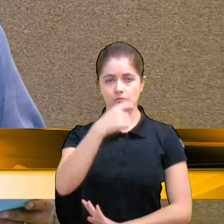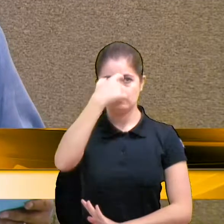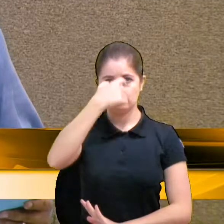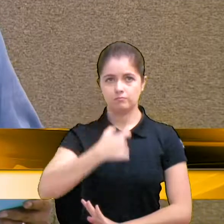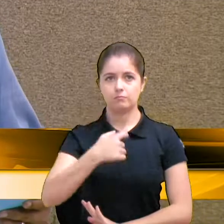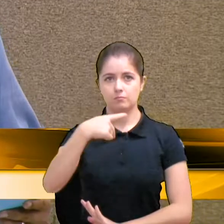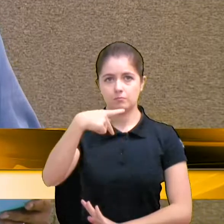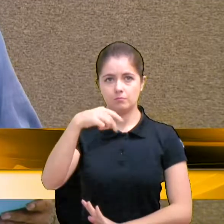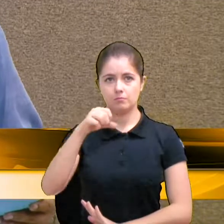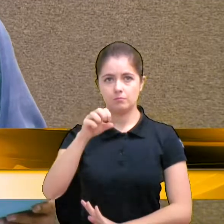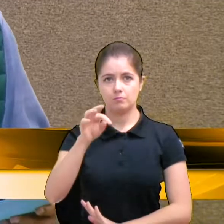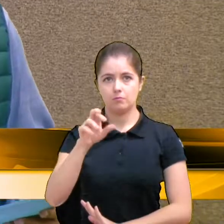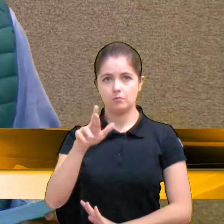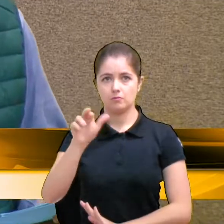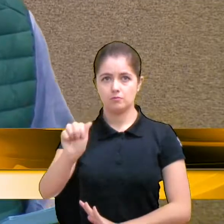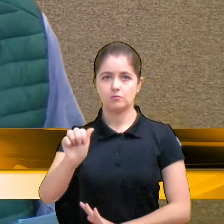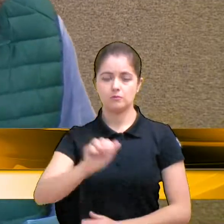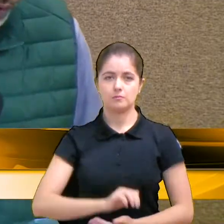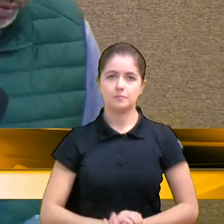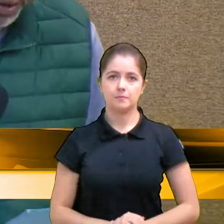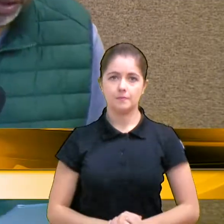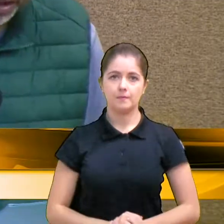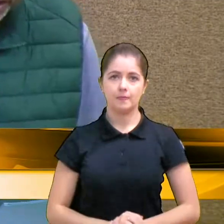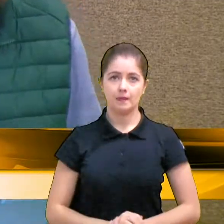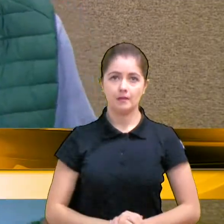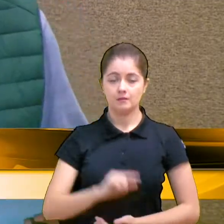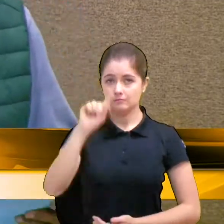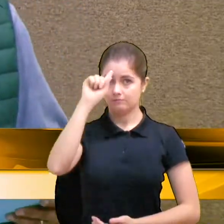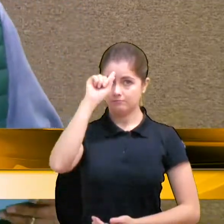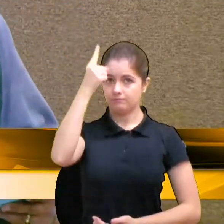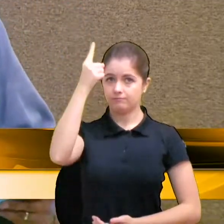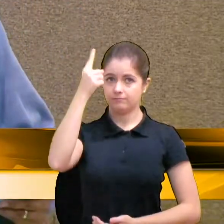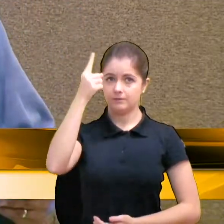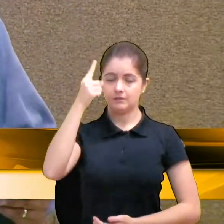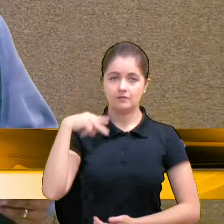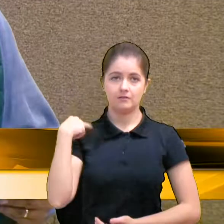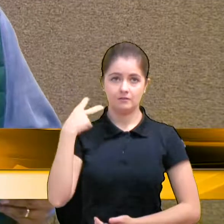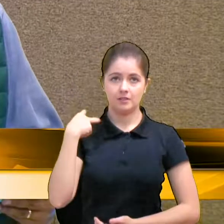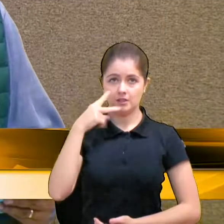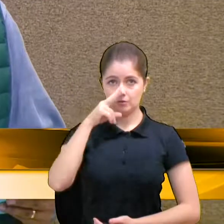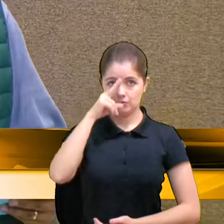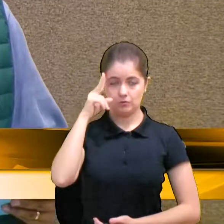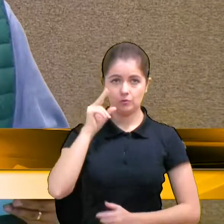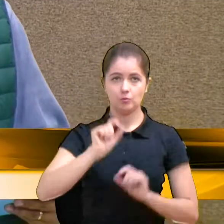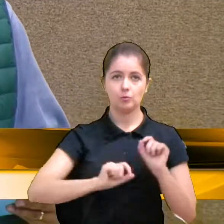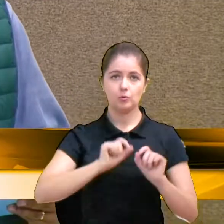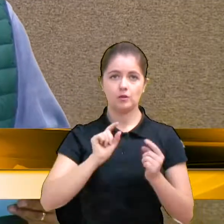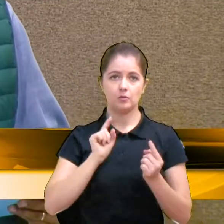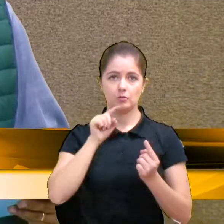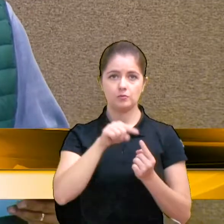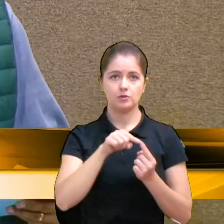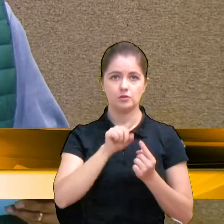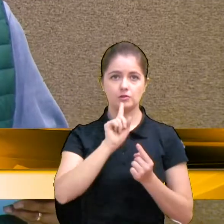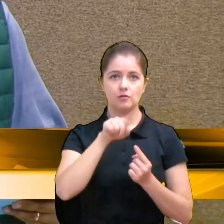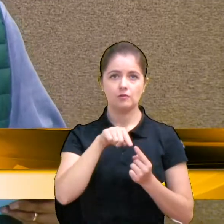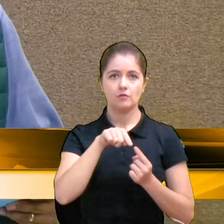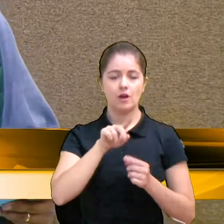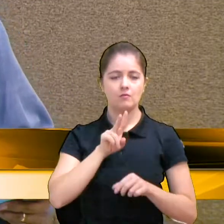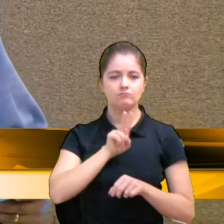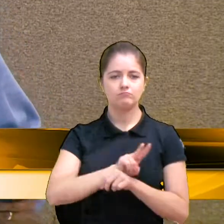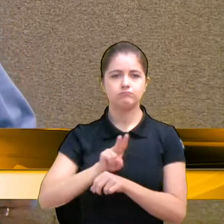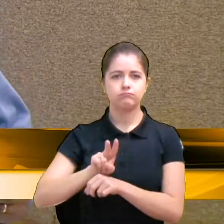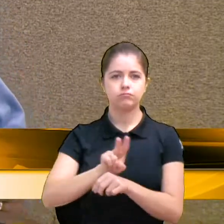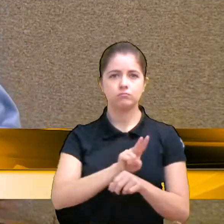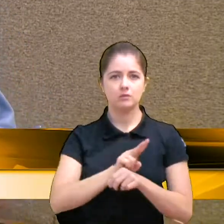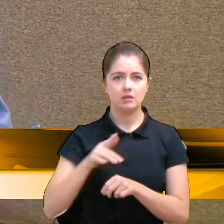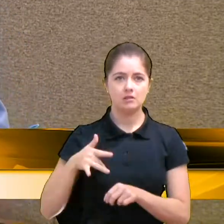Na exposição de motivos, o autor informa que a proposta tem como objetivo preservar a saúde da população com